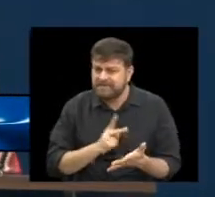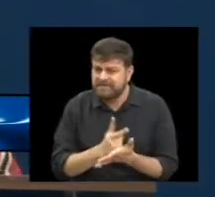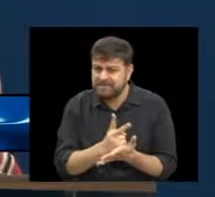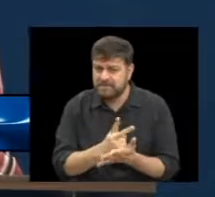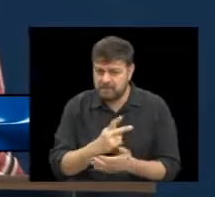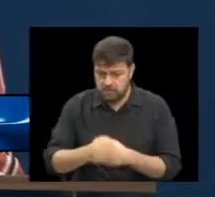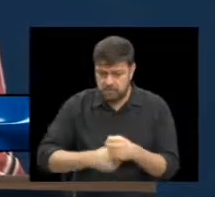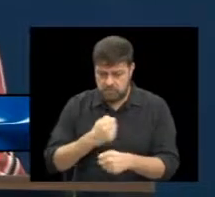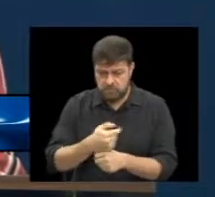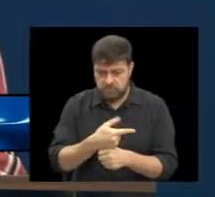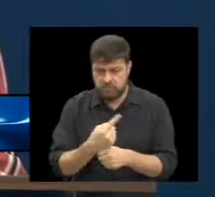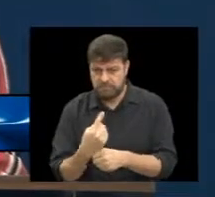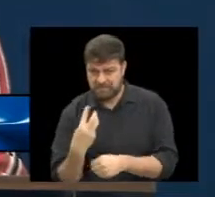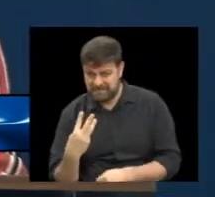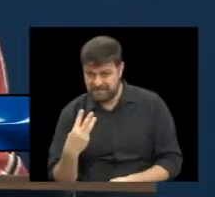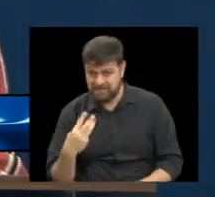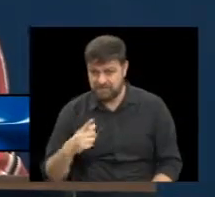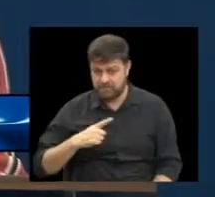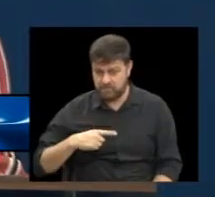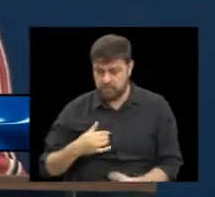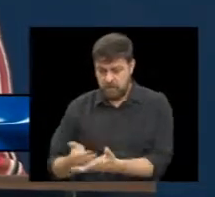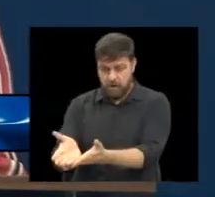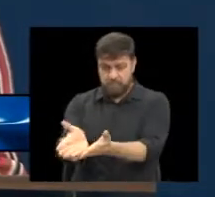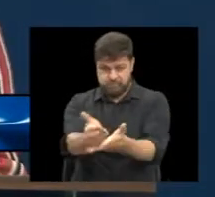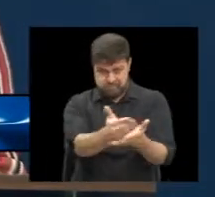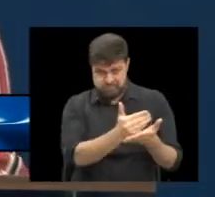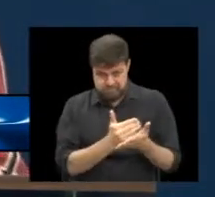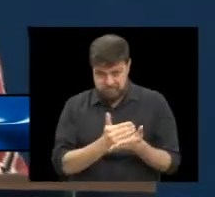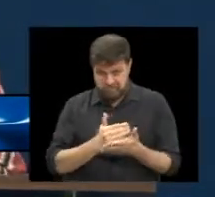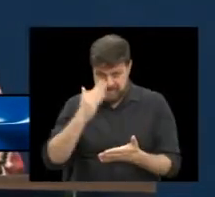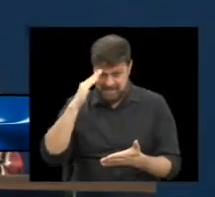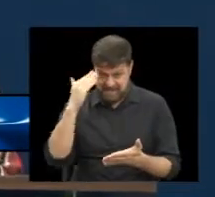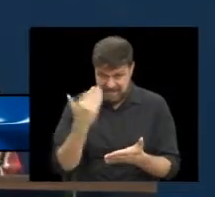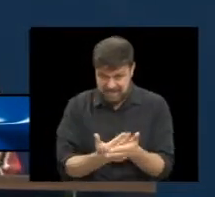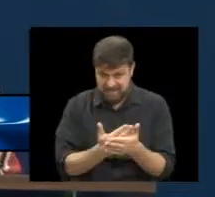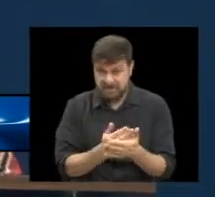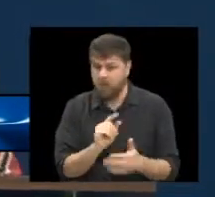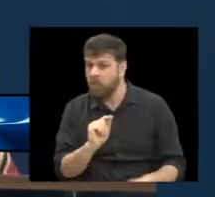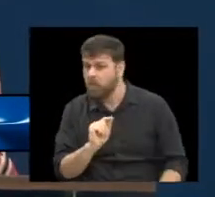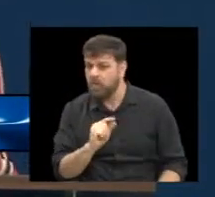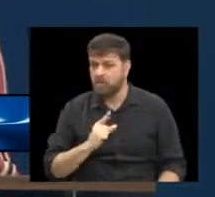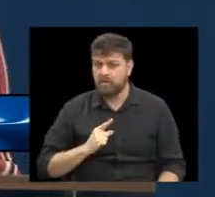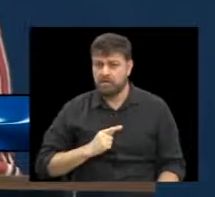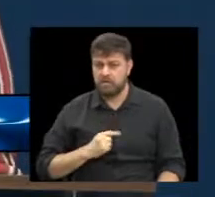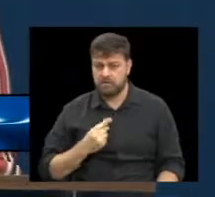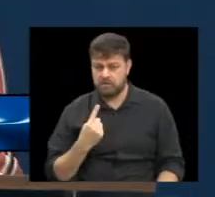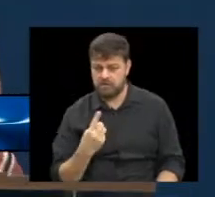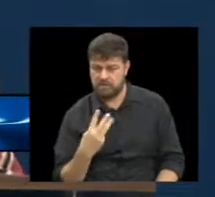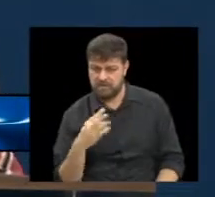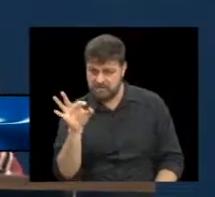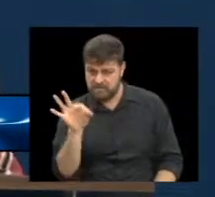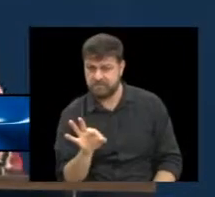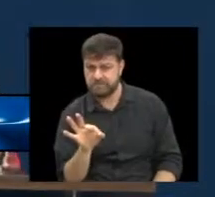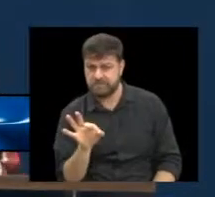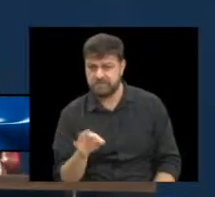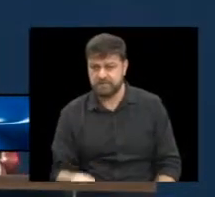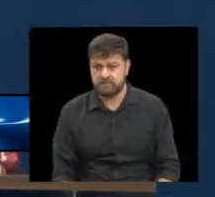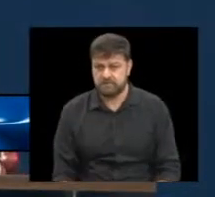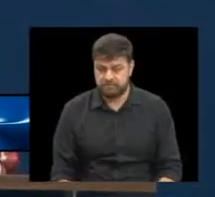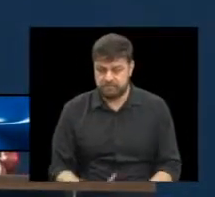a diferença entre a arrecadação prevista e a arrecadação executada foi de 13%.